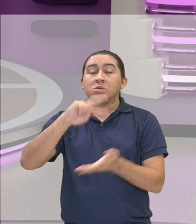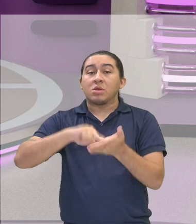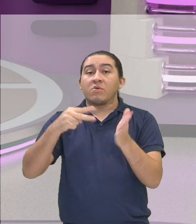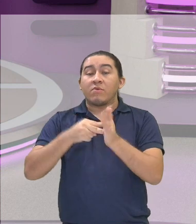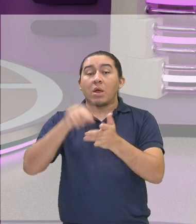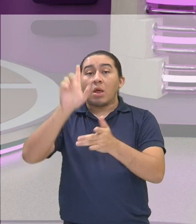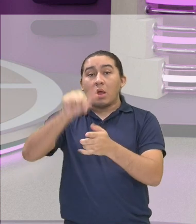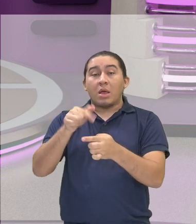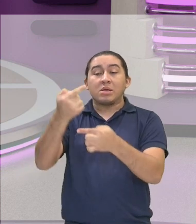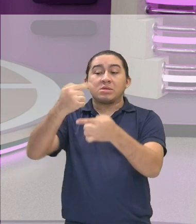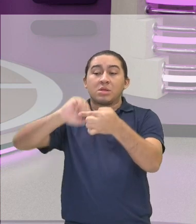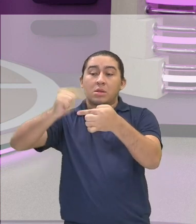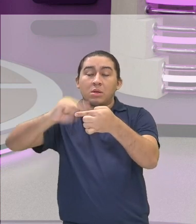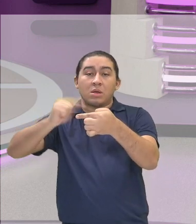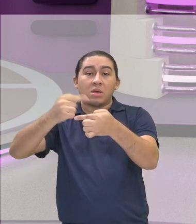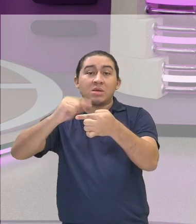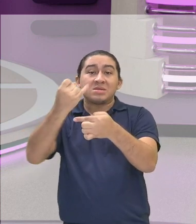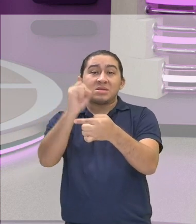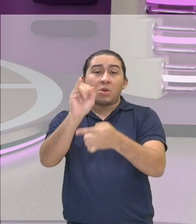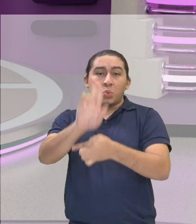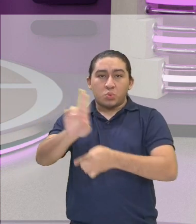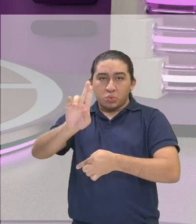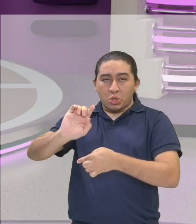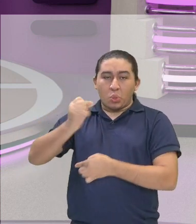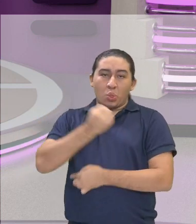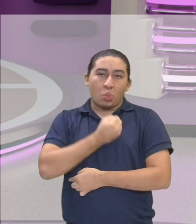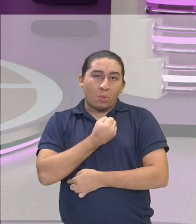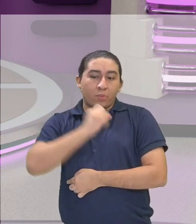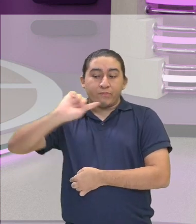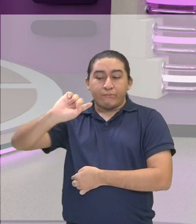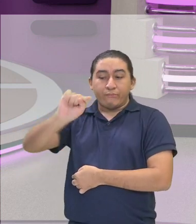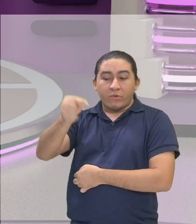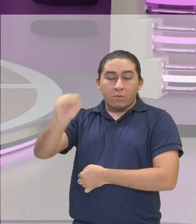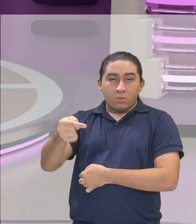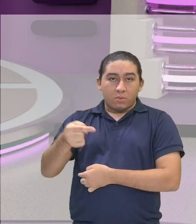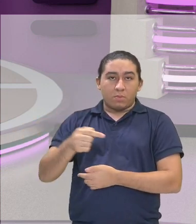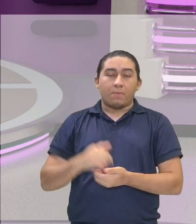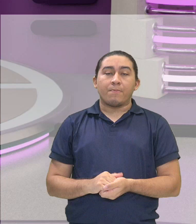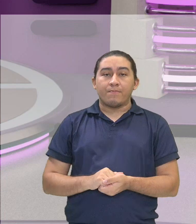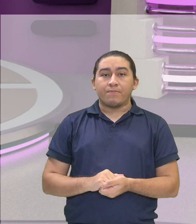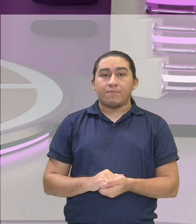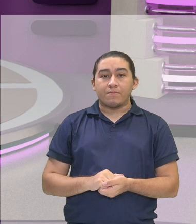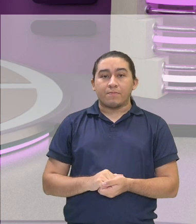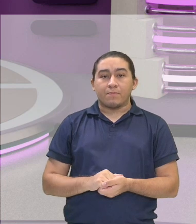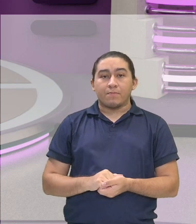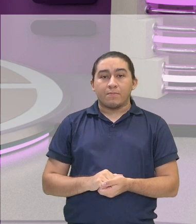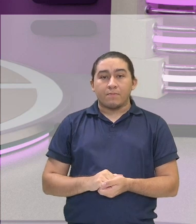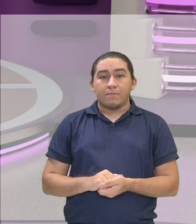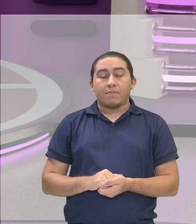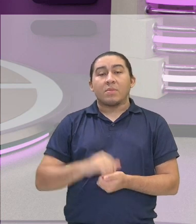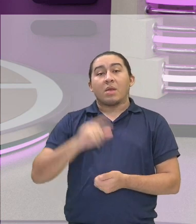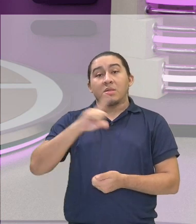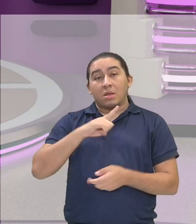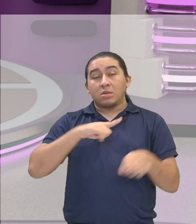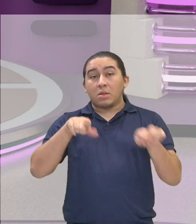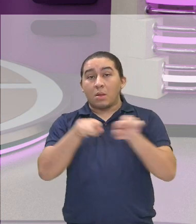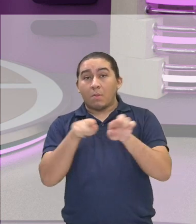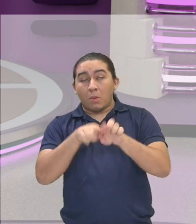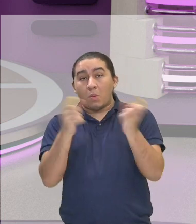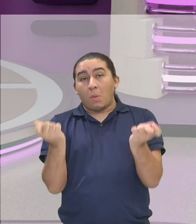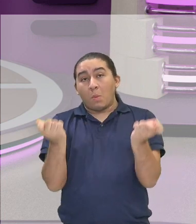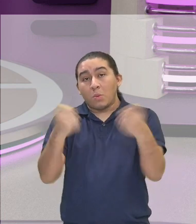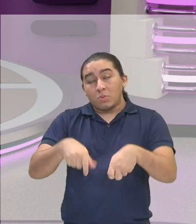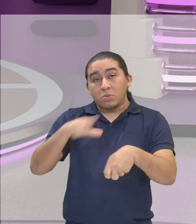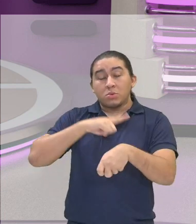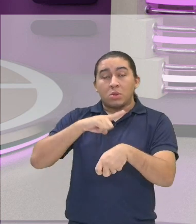decimal. O nome já diz. Fração decimal significa que o denominador é 10 ou algum múltiplo de 10.